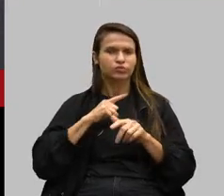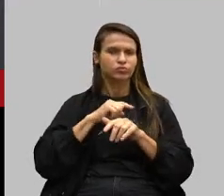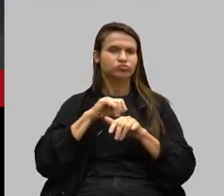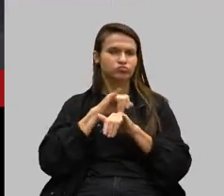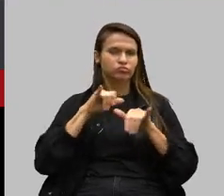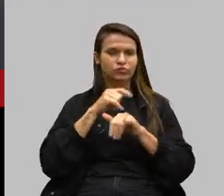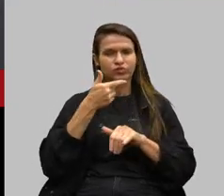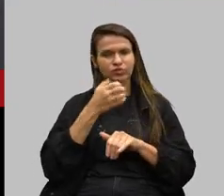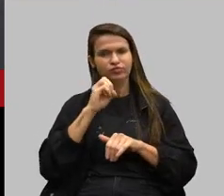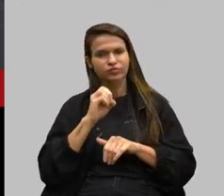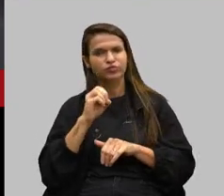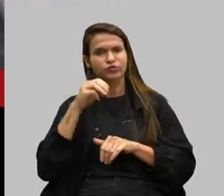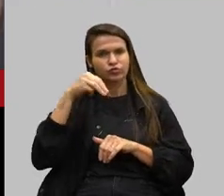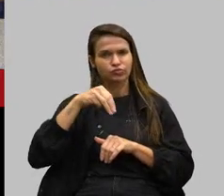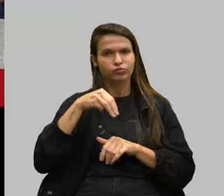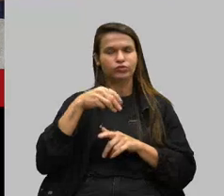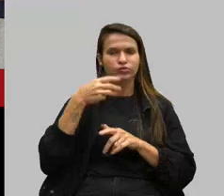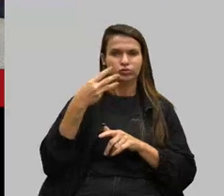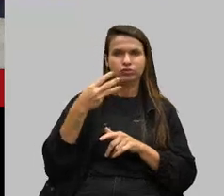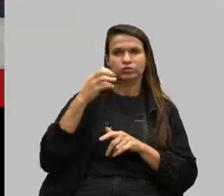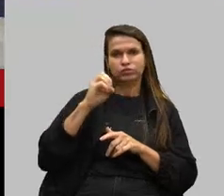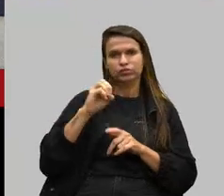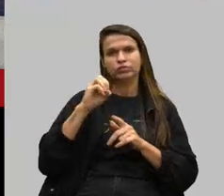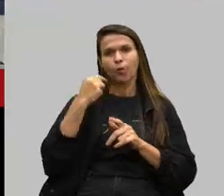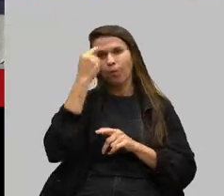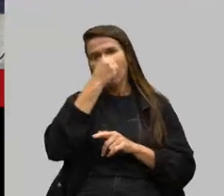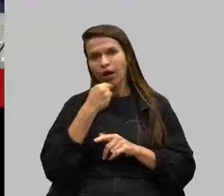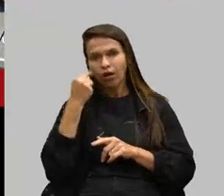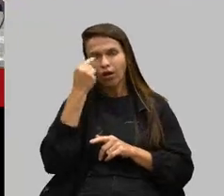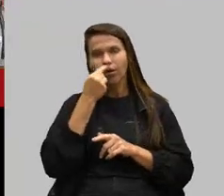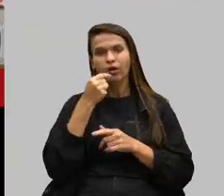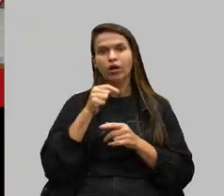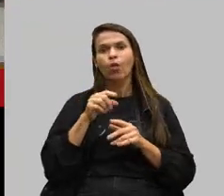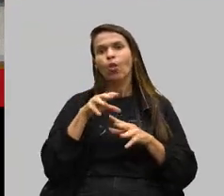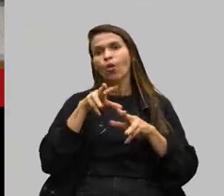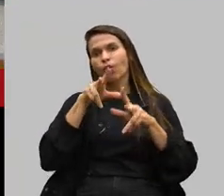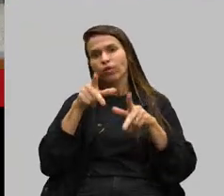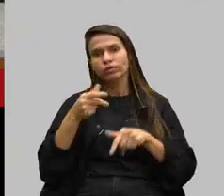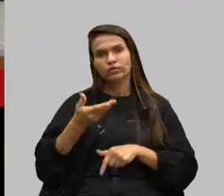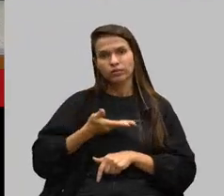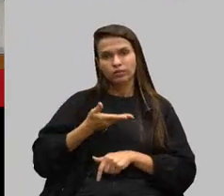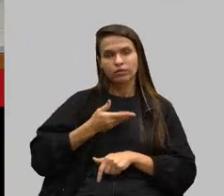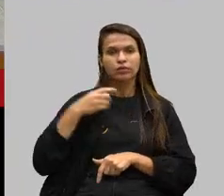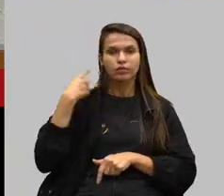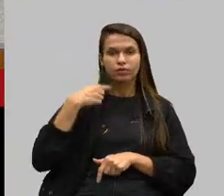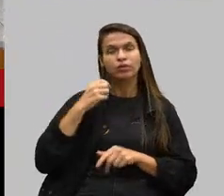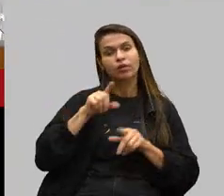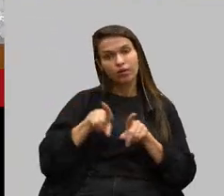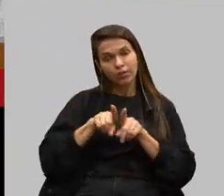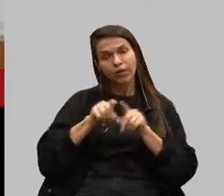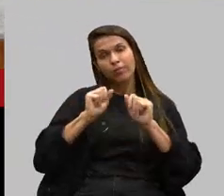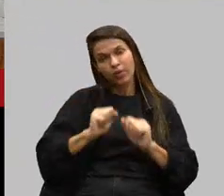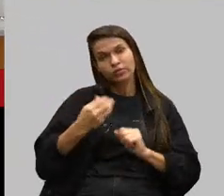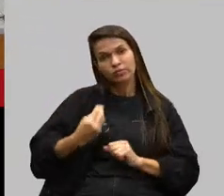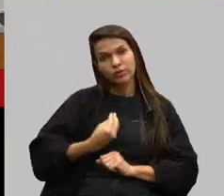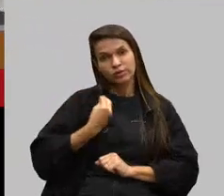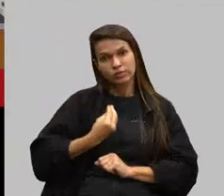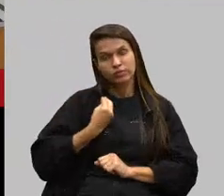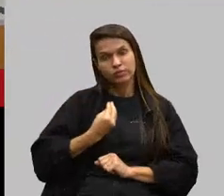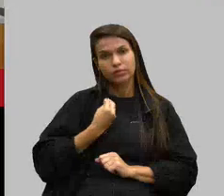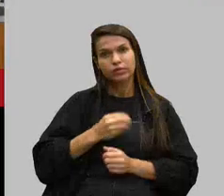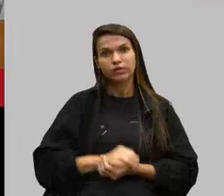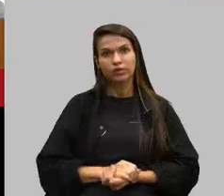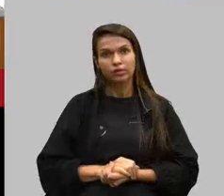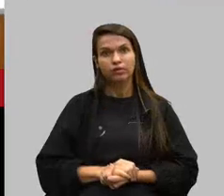40 50 1 hora e que os os demais colegas deputados também possam participar